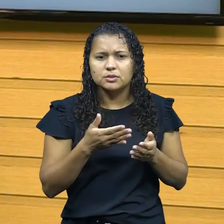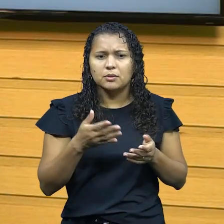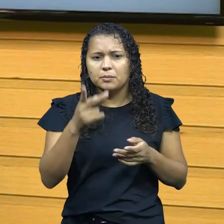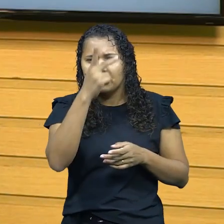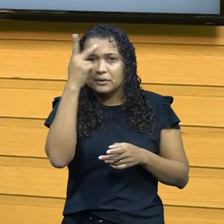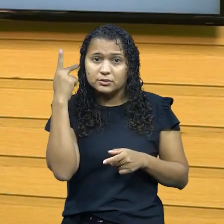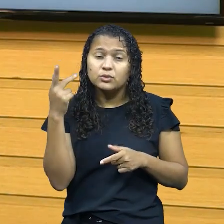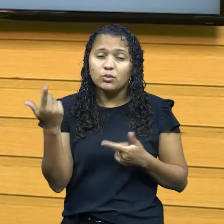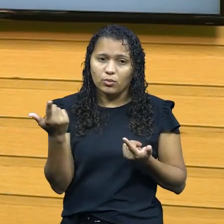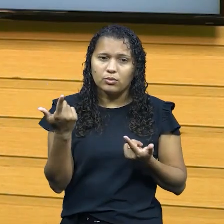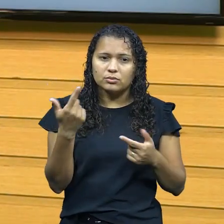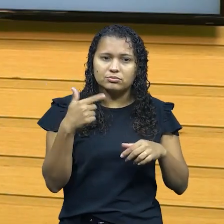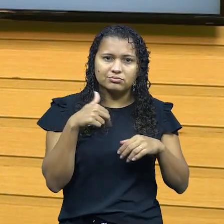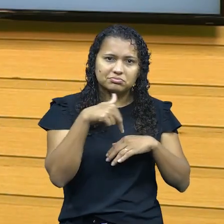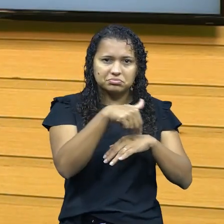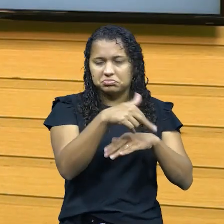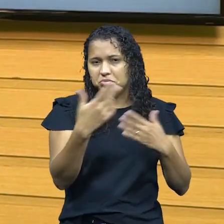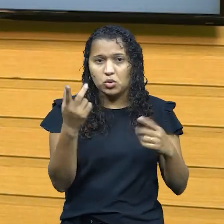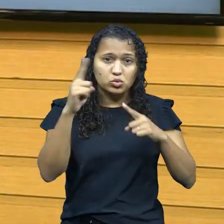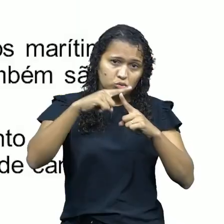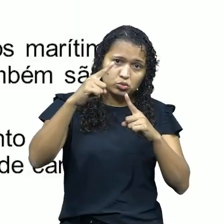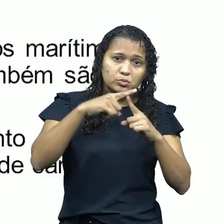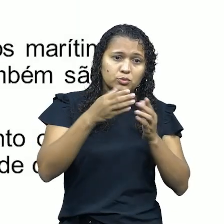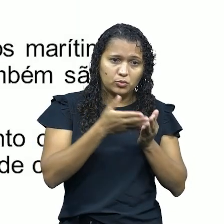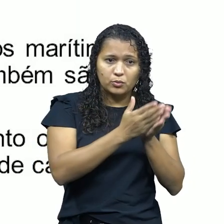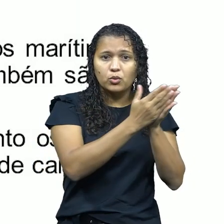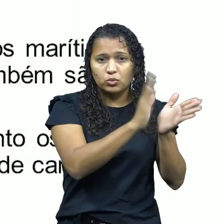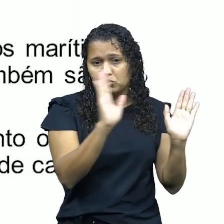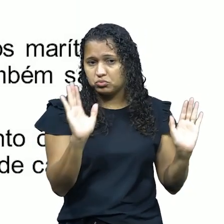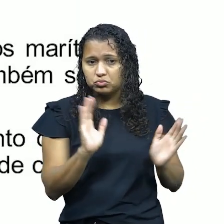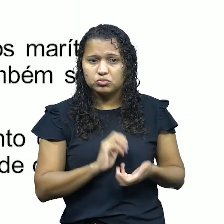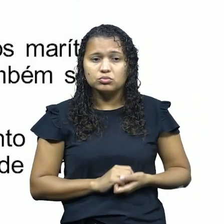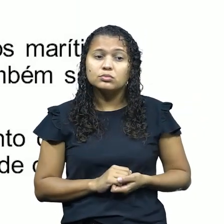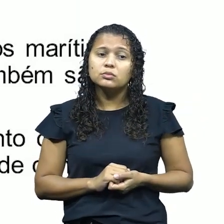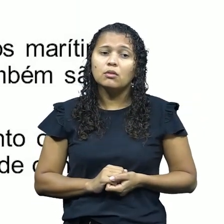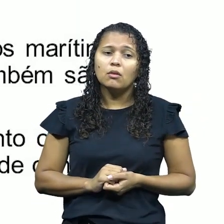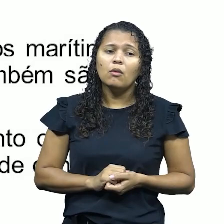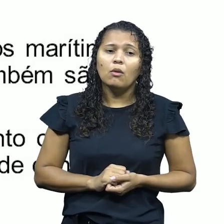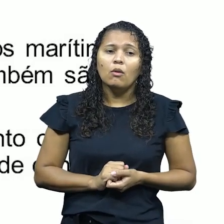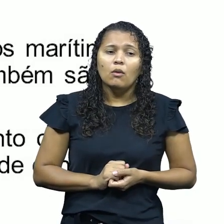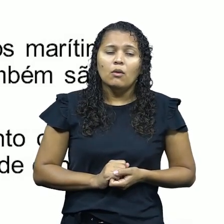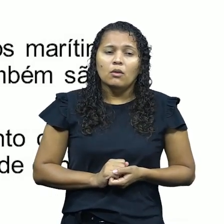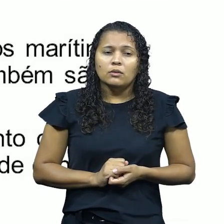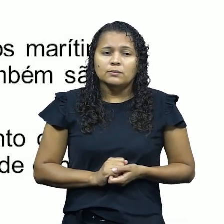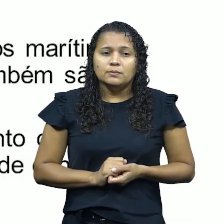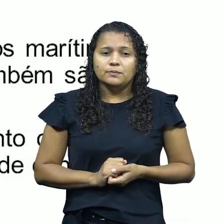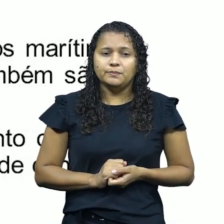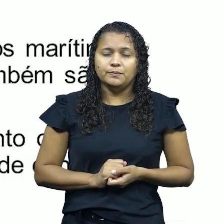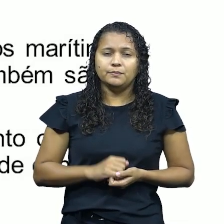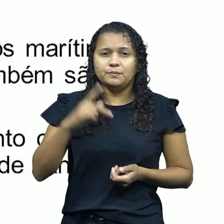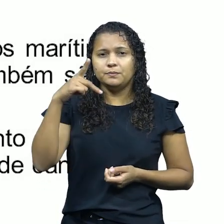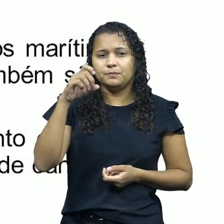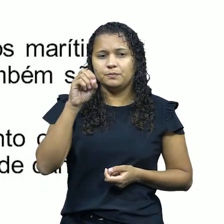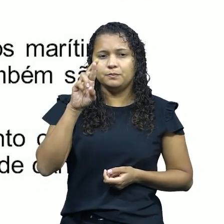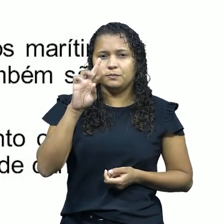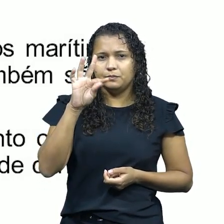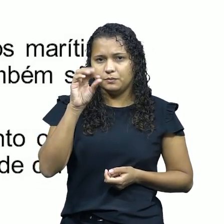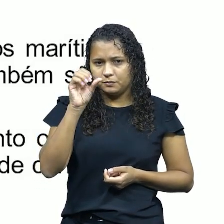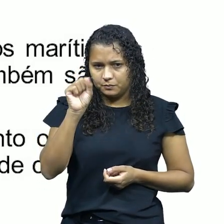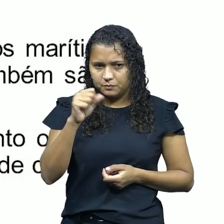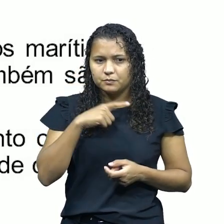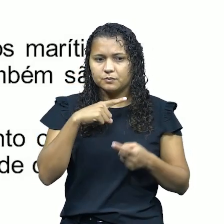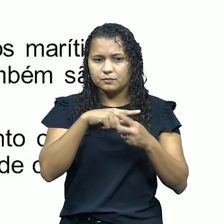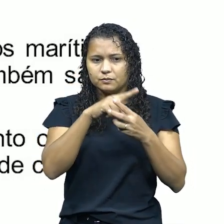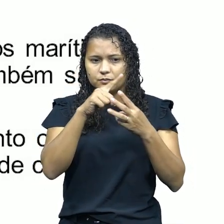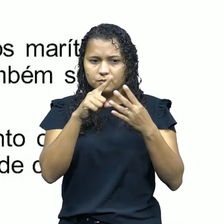passageiros, dependendo do tipo de porto, tá? Os portos, eles podem ser